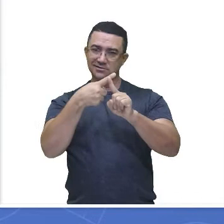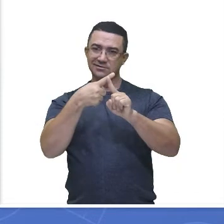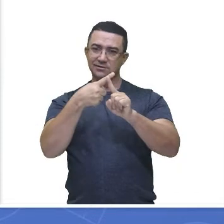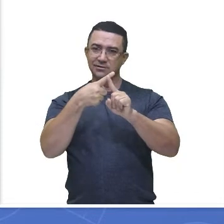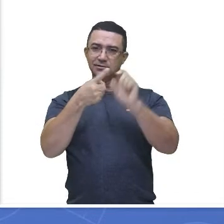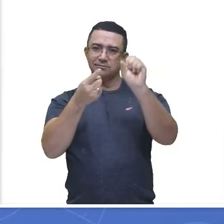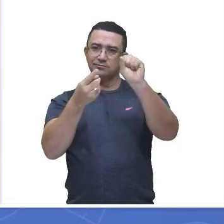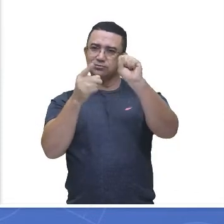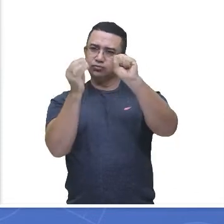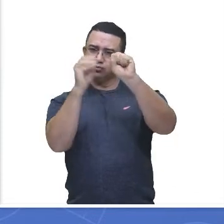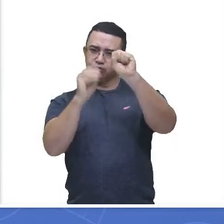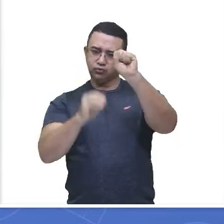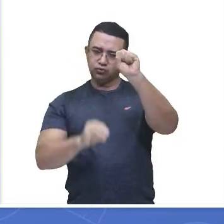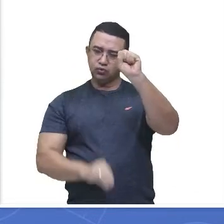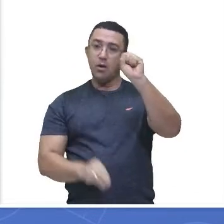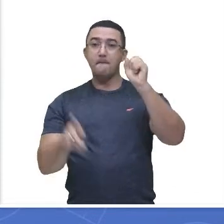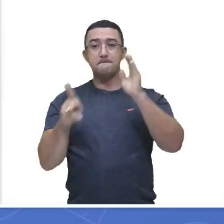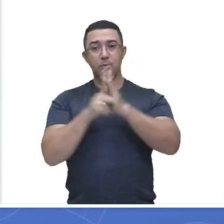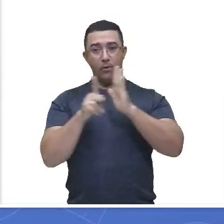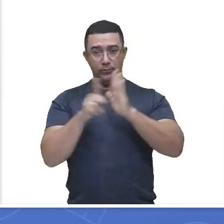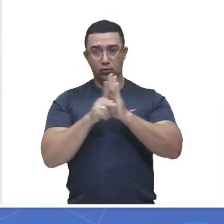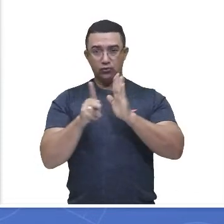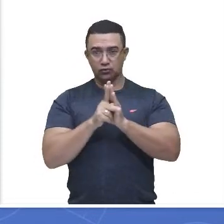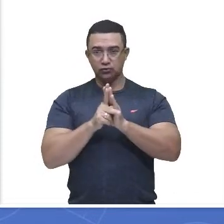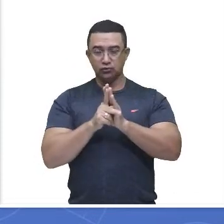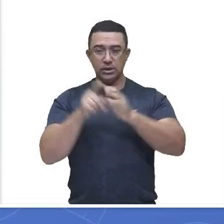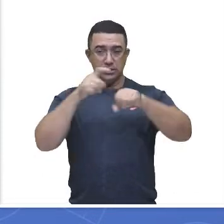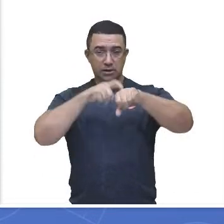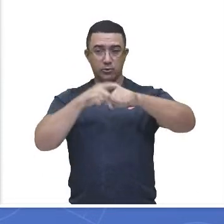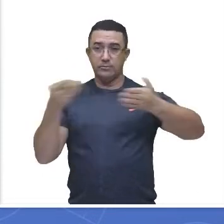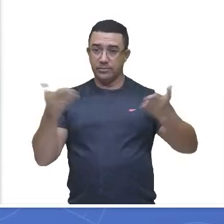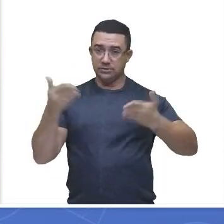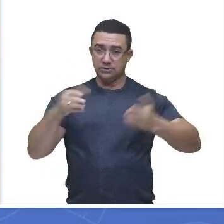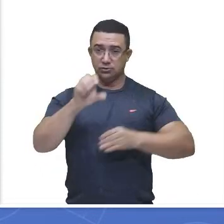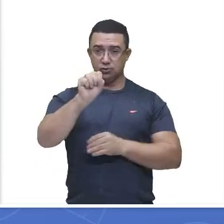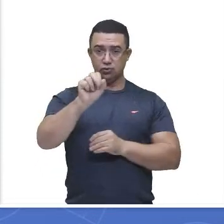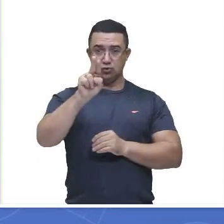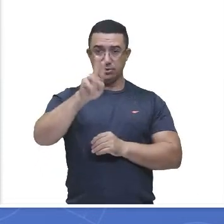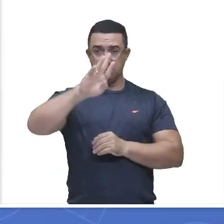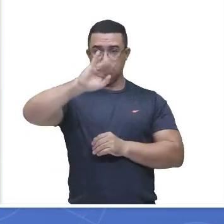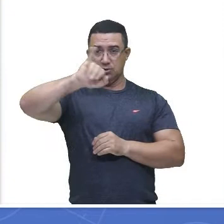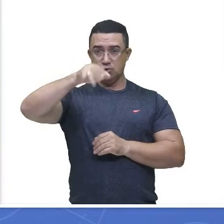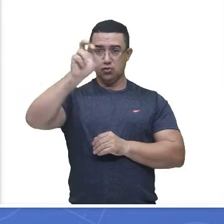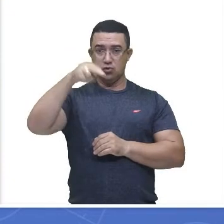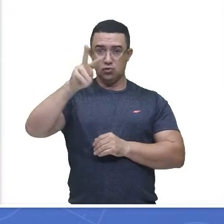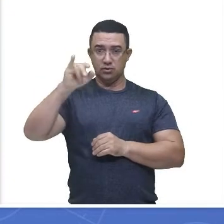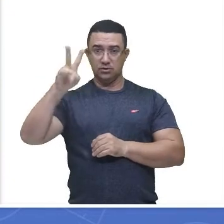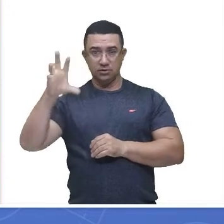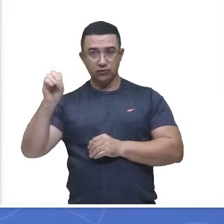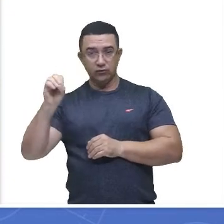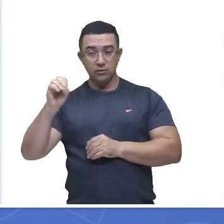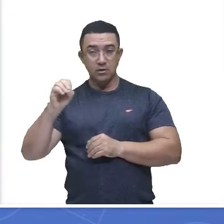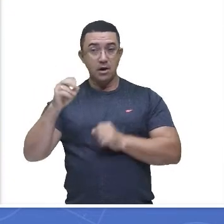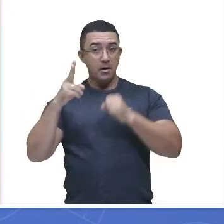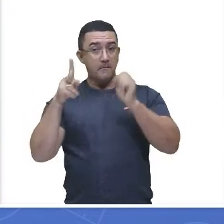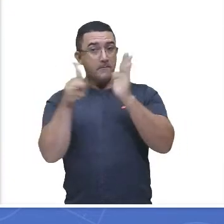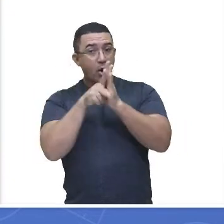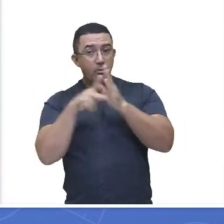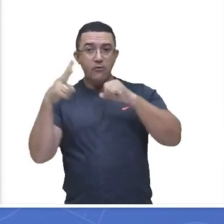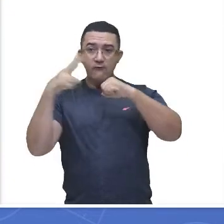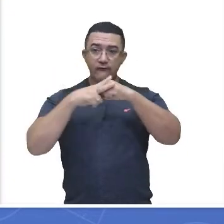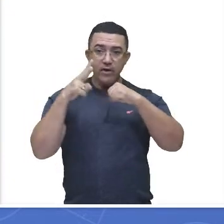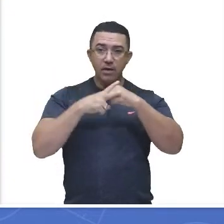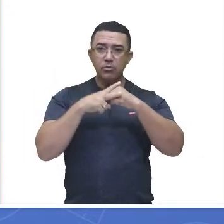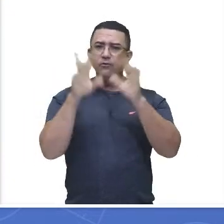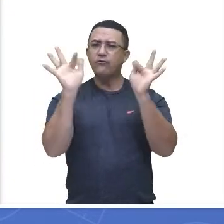do subjuntivo, tá? Para verbos terminados em AR, tá?